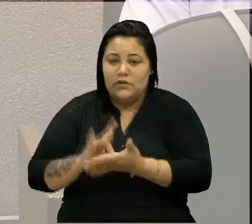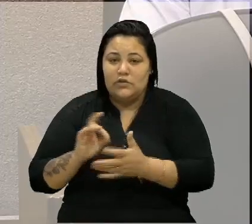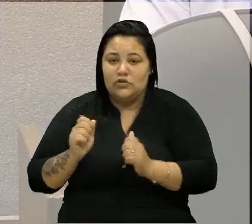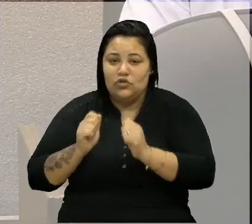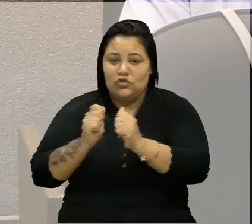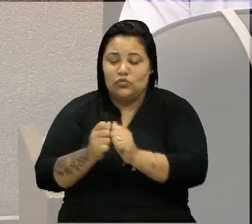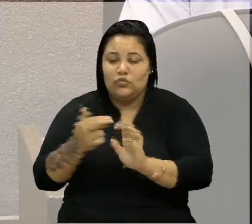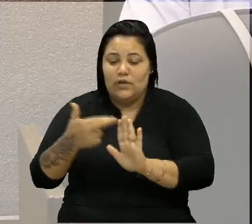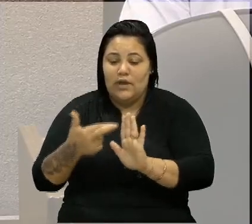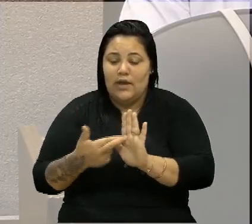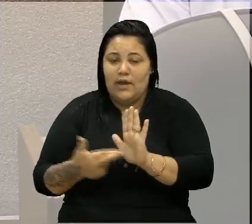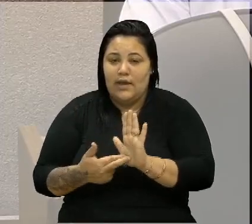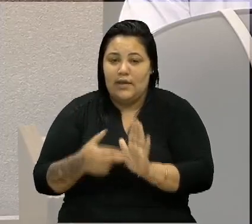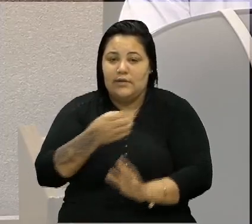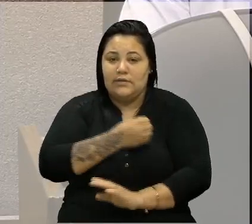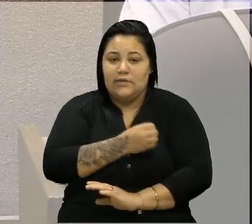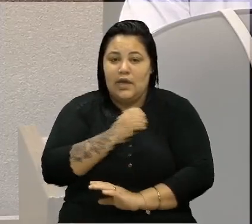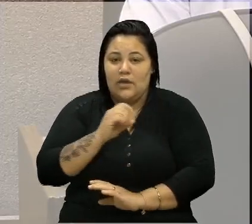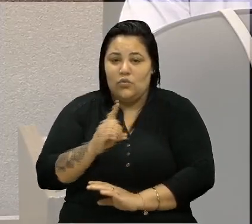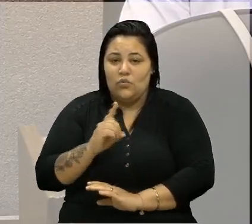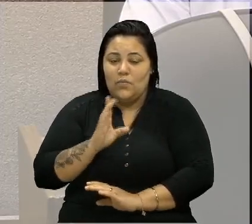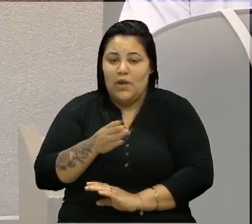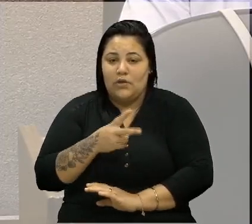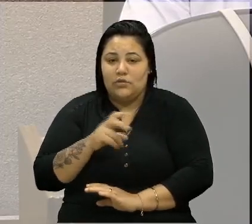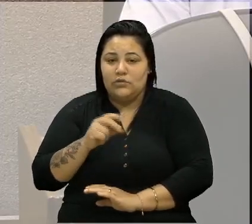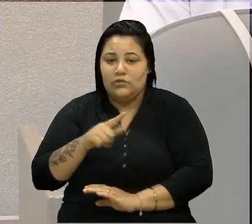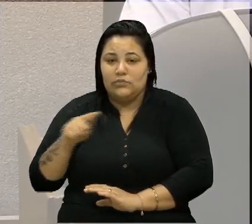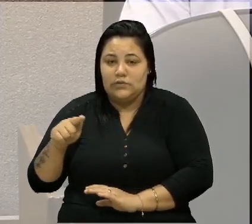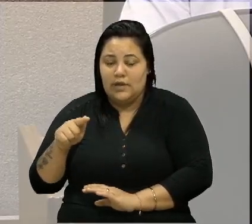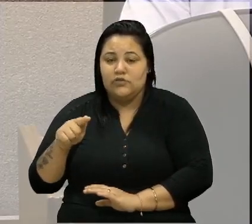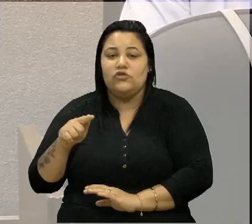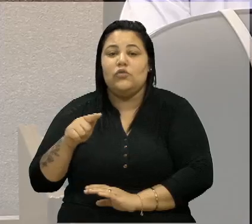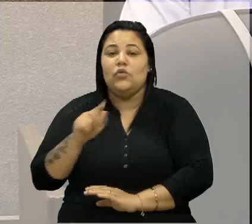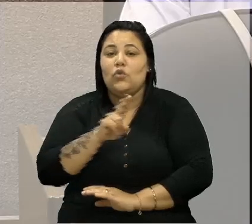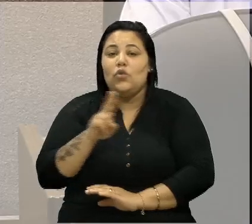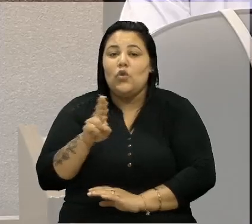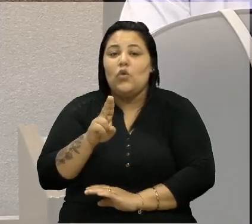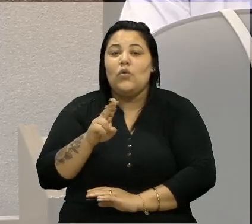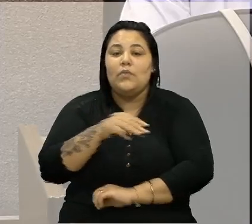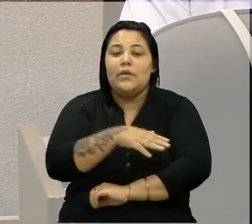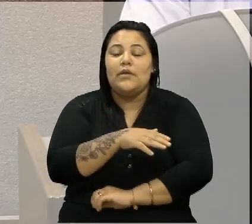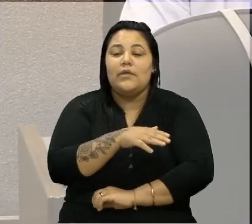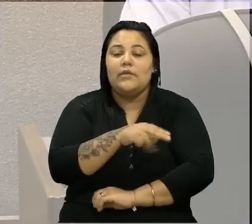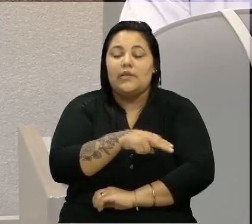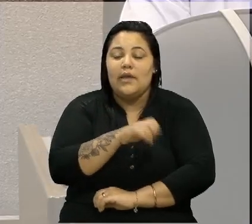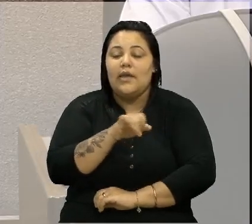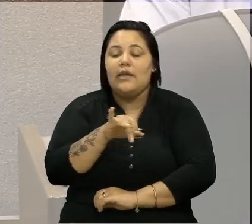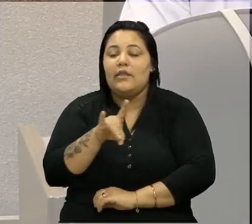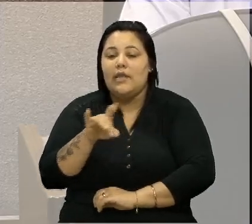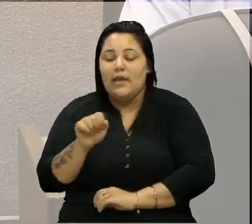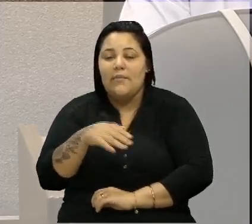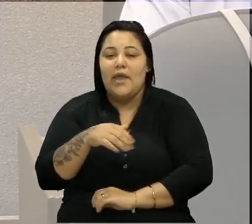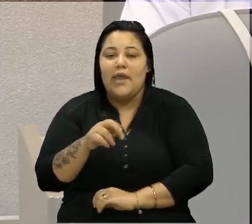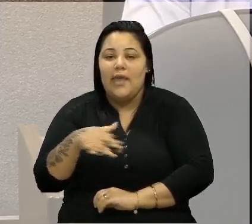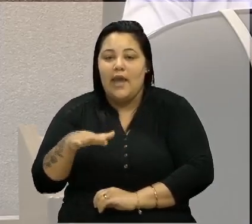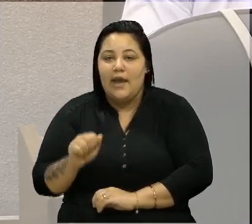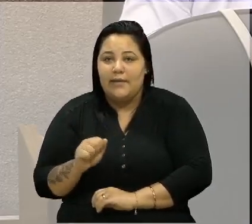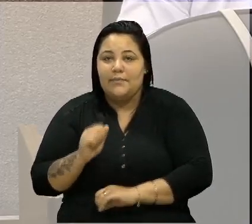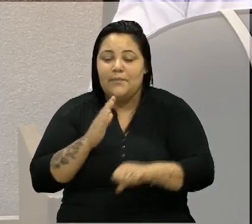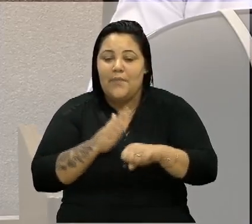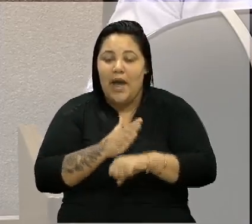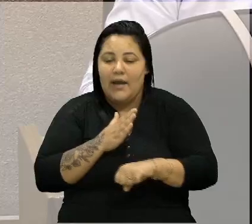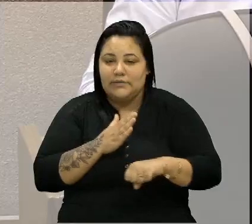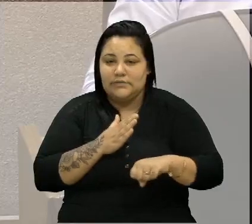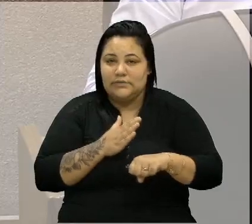Instrução Normativa 01/2007, com o nome de Rua Neide Maria Tonello Mutterle, consta na cartografia